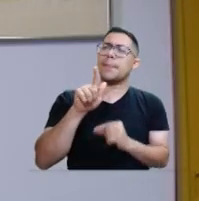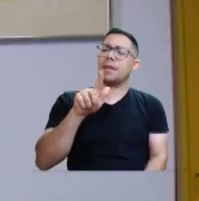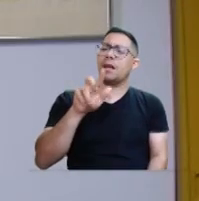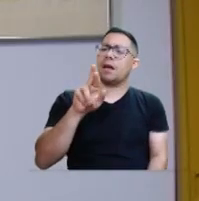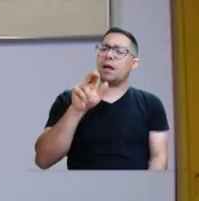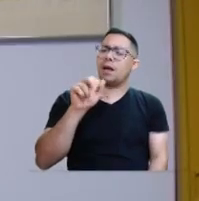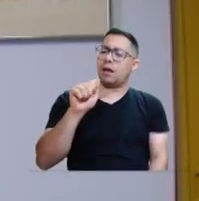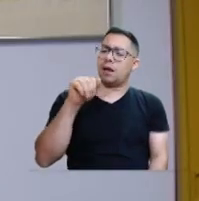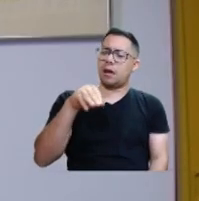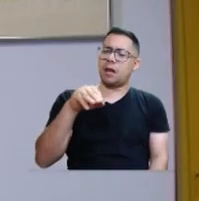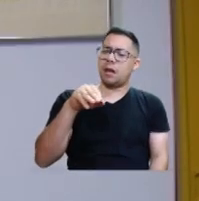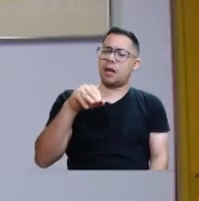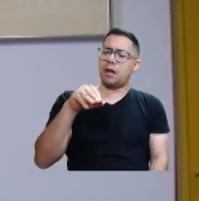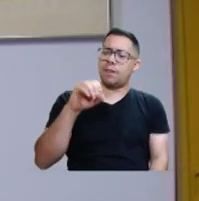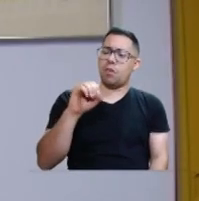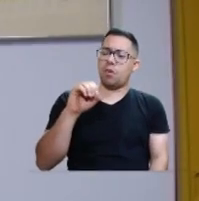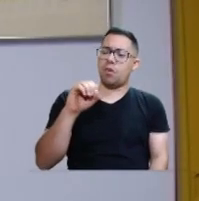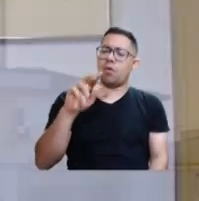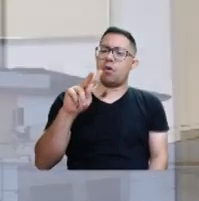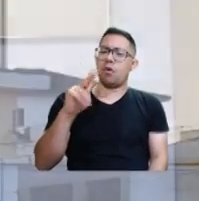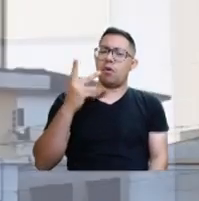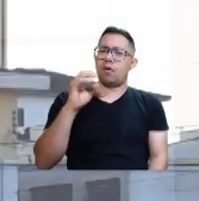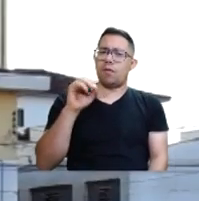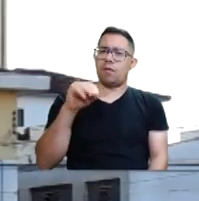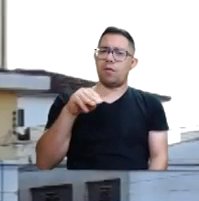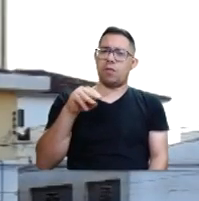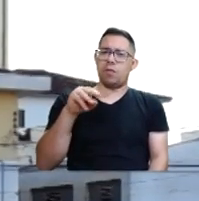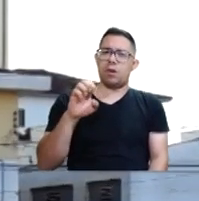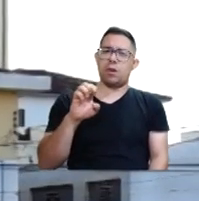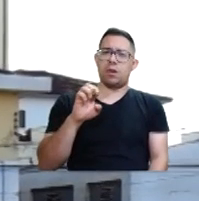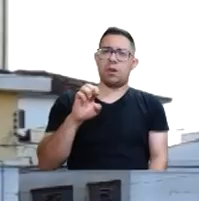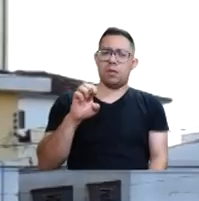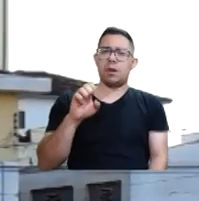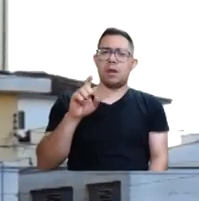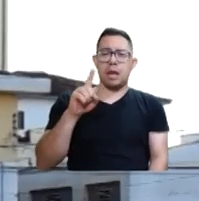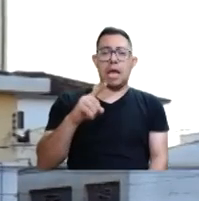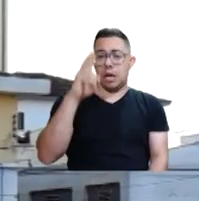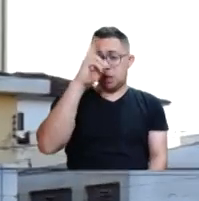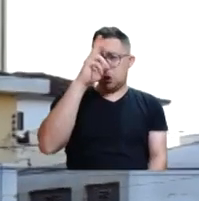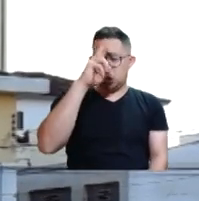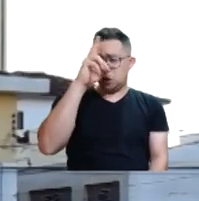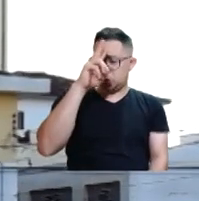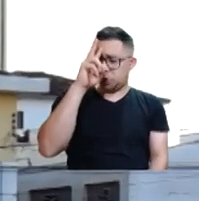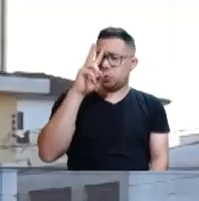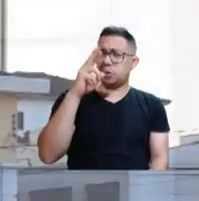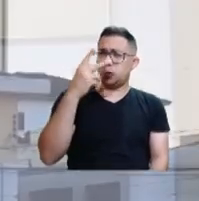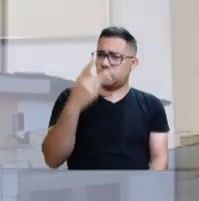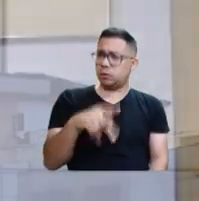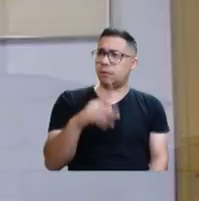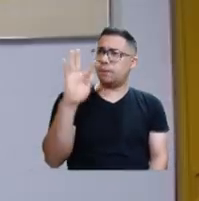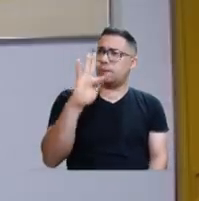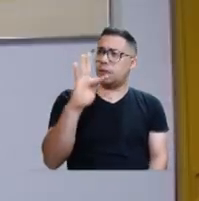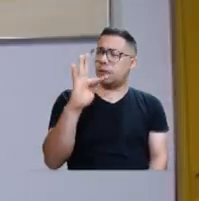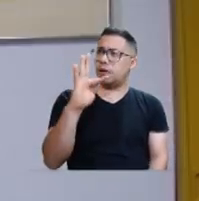ficamos sabendo que a gramofone, que era uma das mais tradicionais